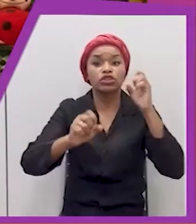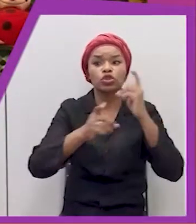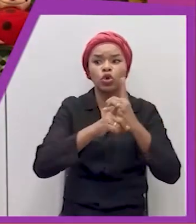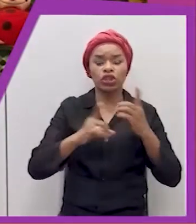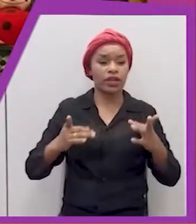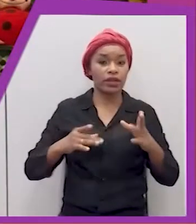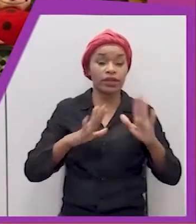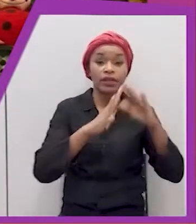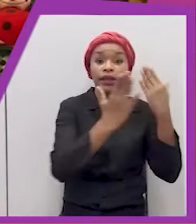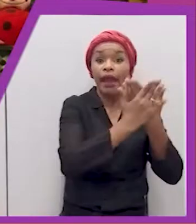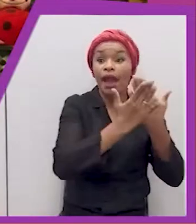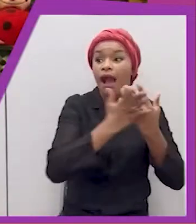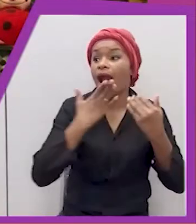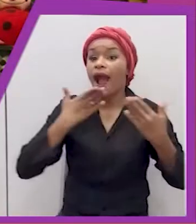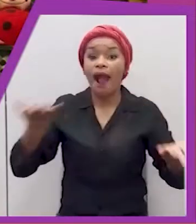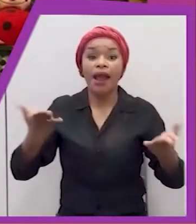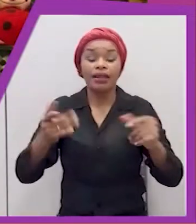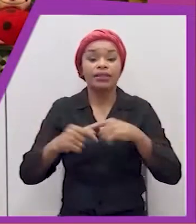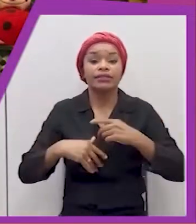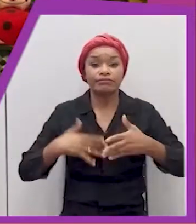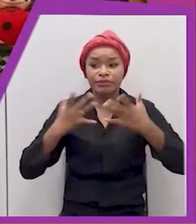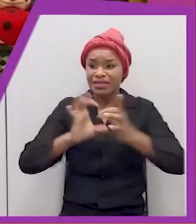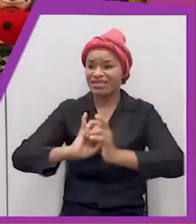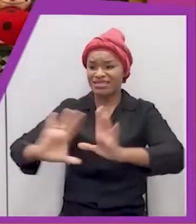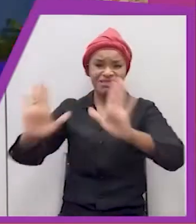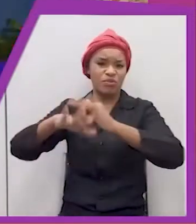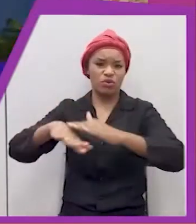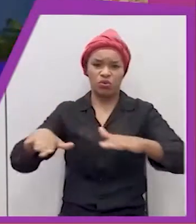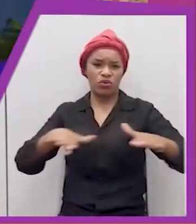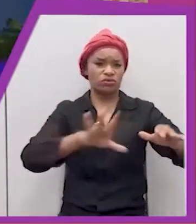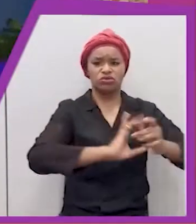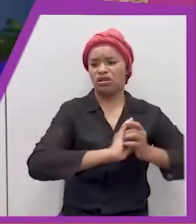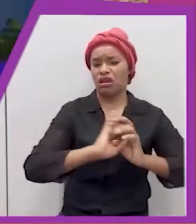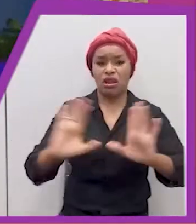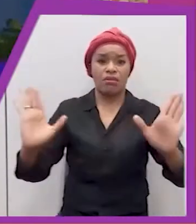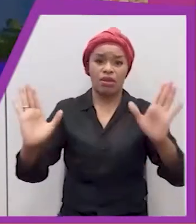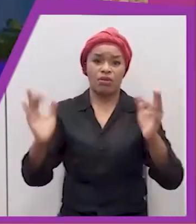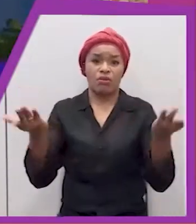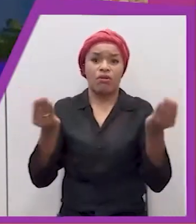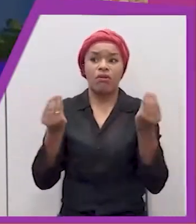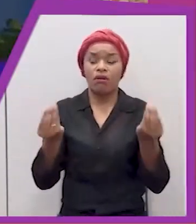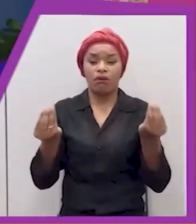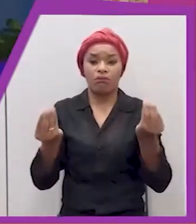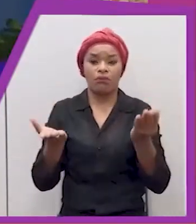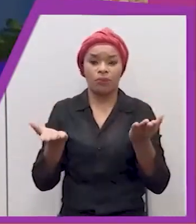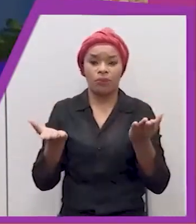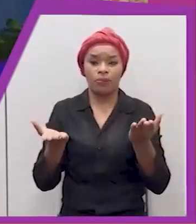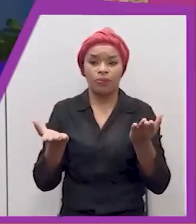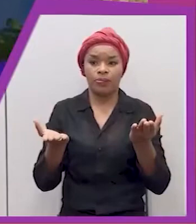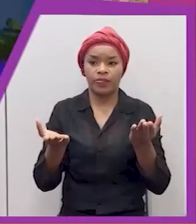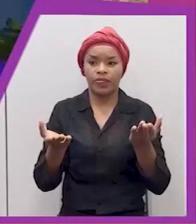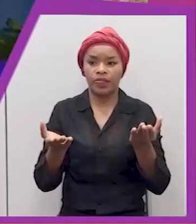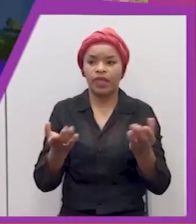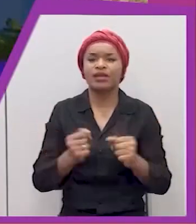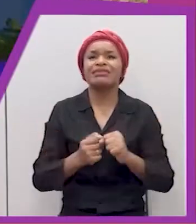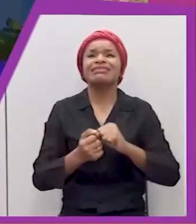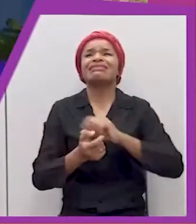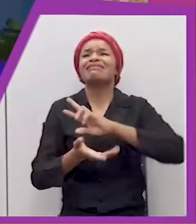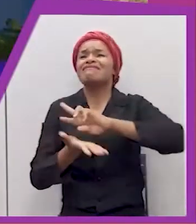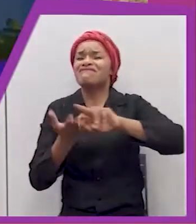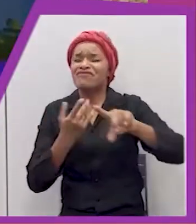o prefeito ofereceu recompensa EA escola a escola até deu